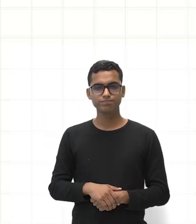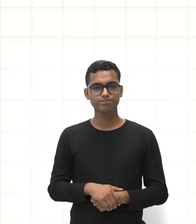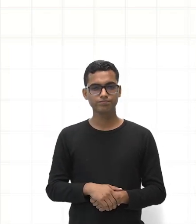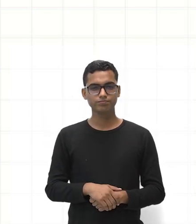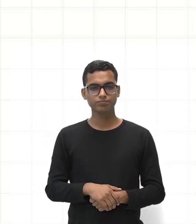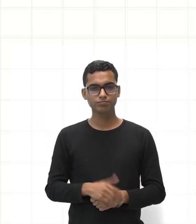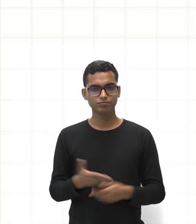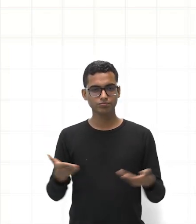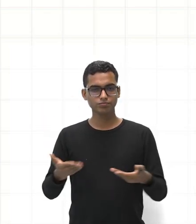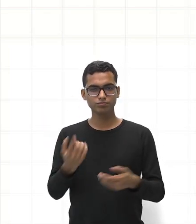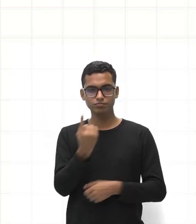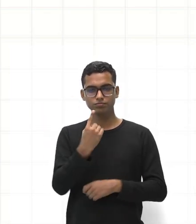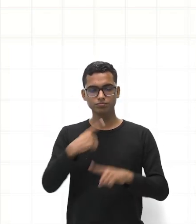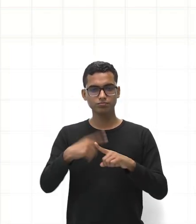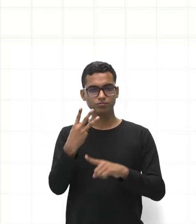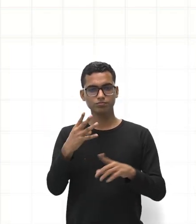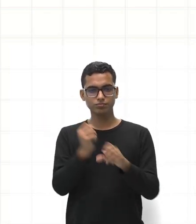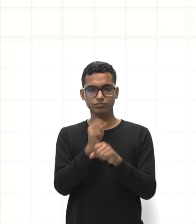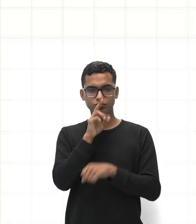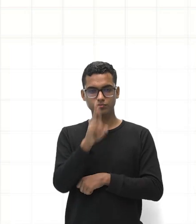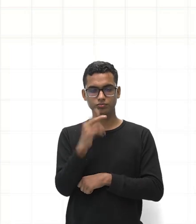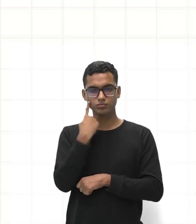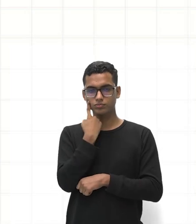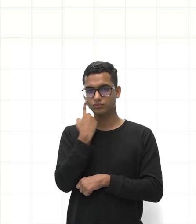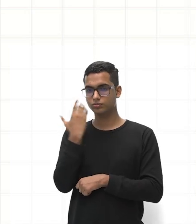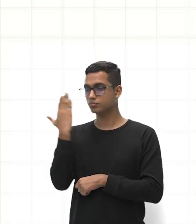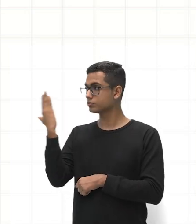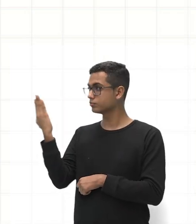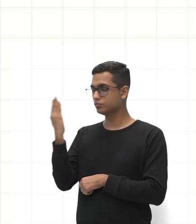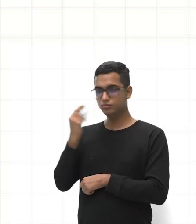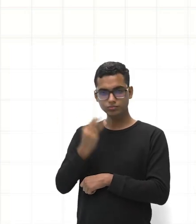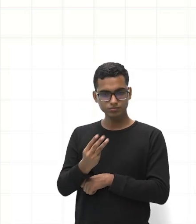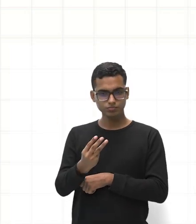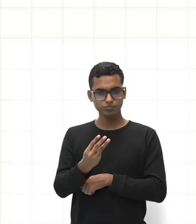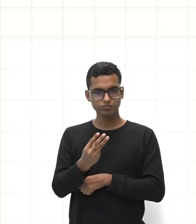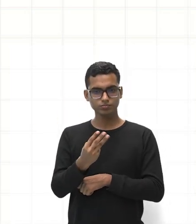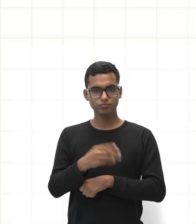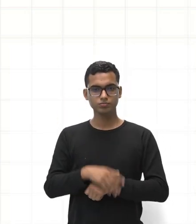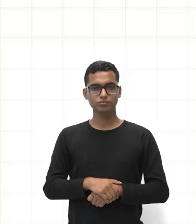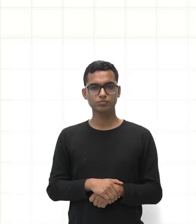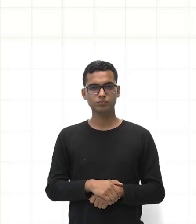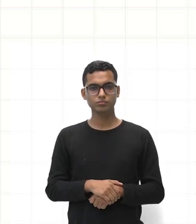1 vezes 3, 13. Perceba, nós começamos uma casa depois do 6 aqui, ó.